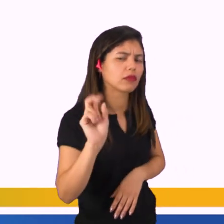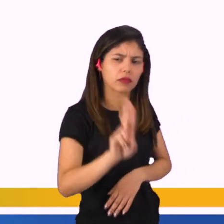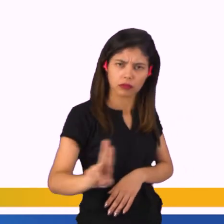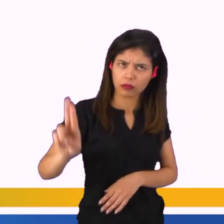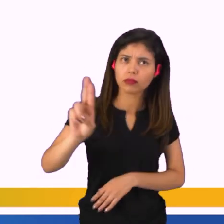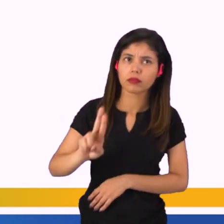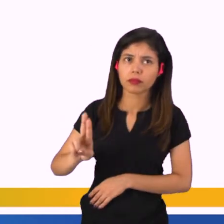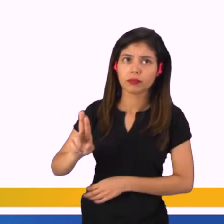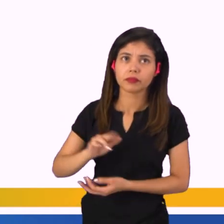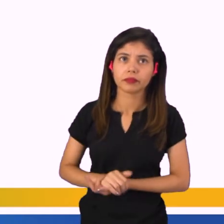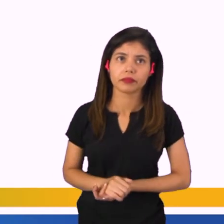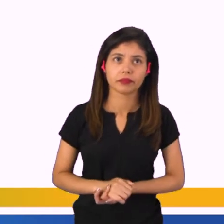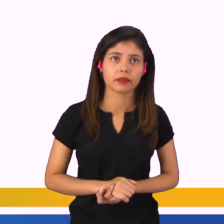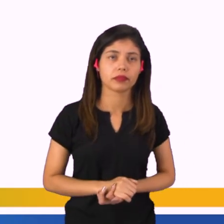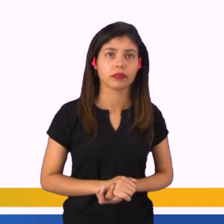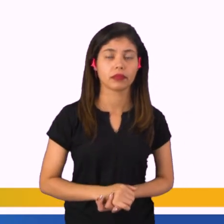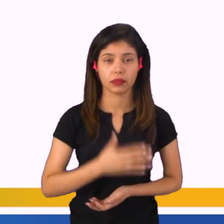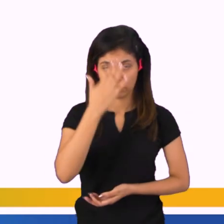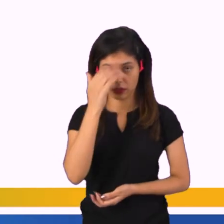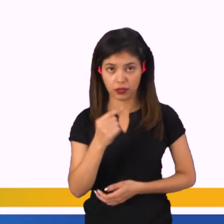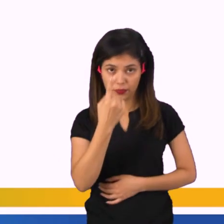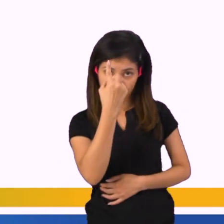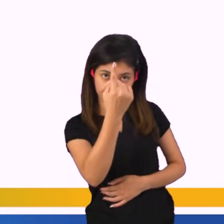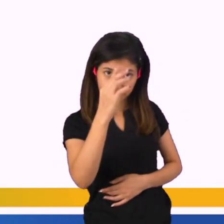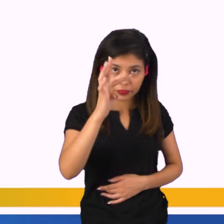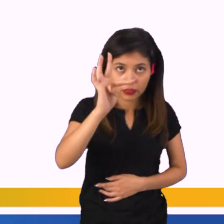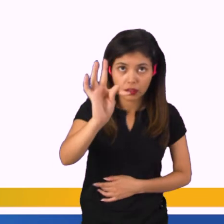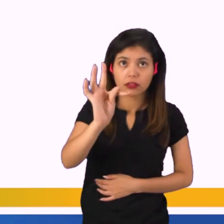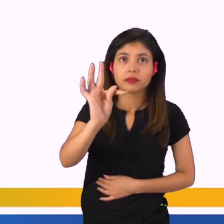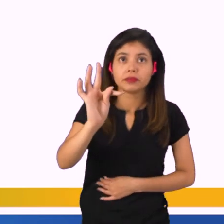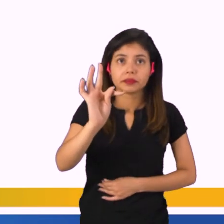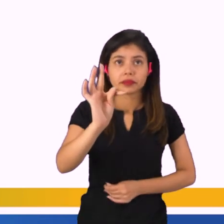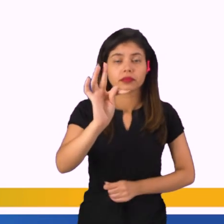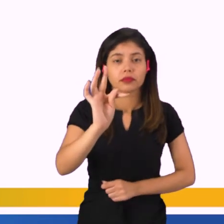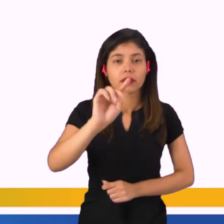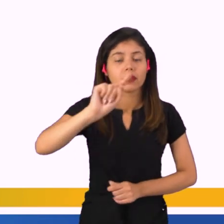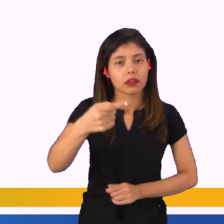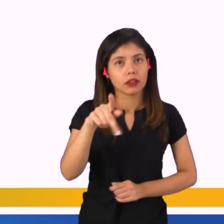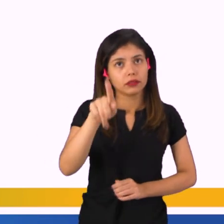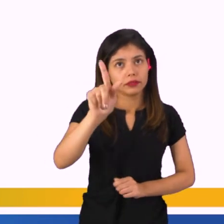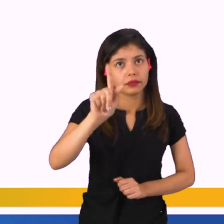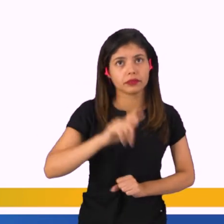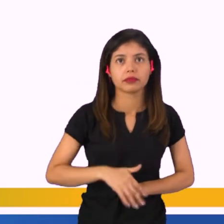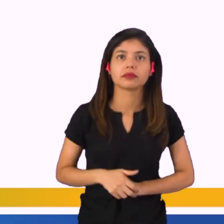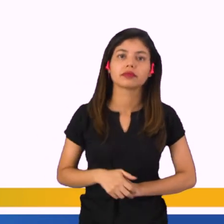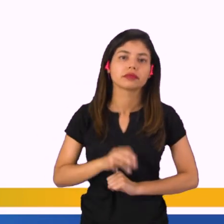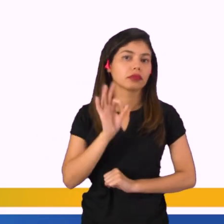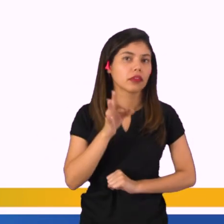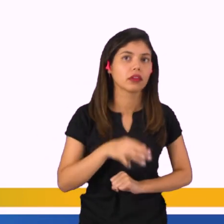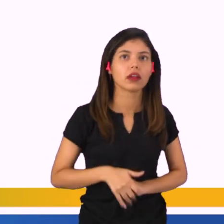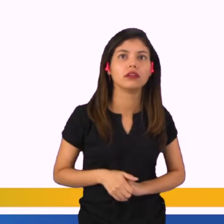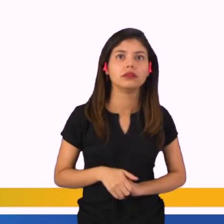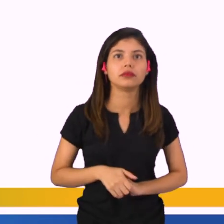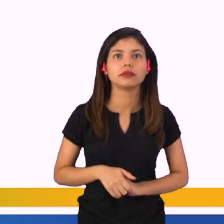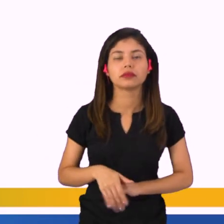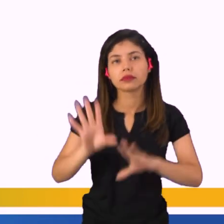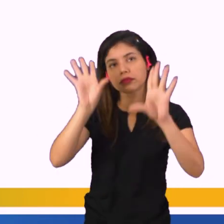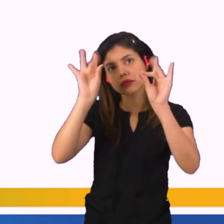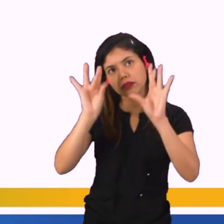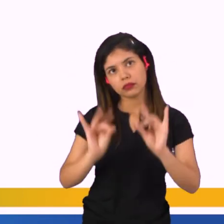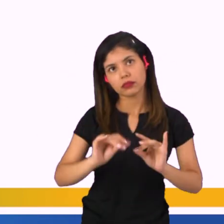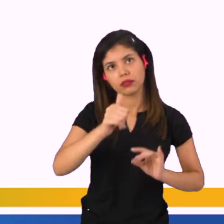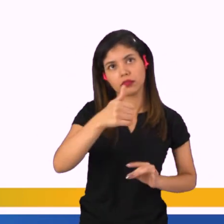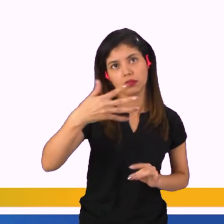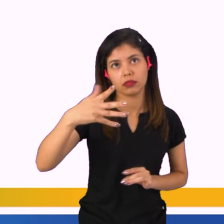arrobas aí nós teríamos então? Então, nós sabemos aí já que 1 tonelada é igual a 1000 quilogramas, certo? E